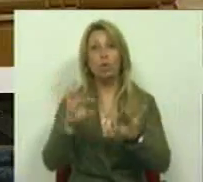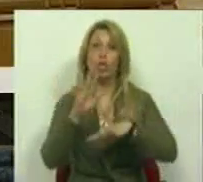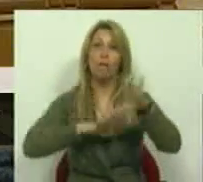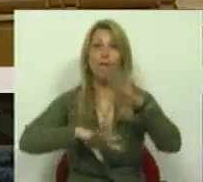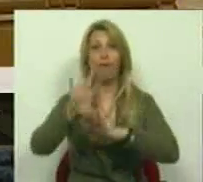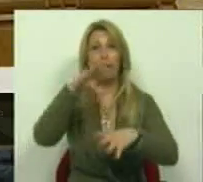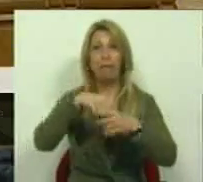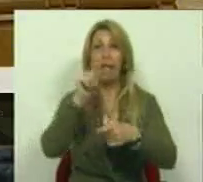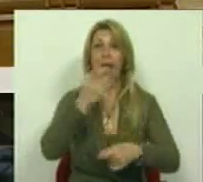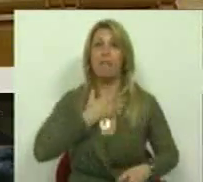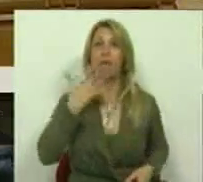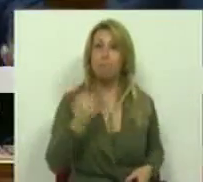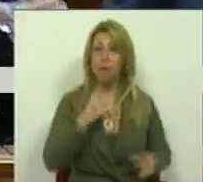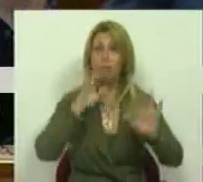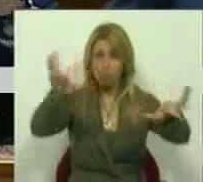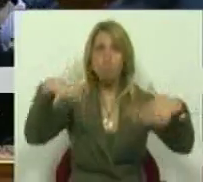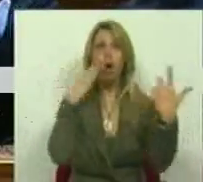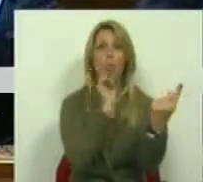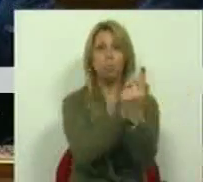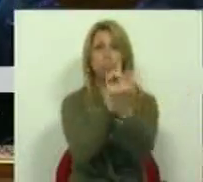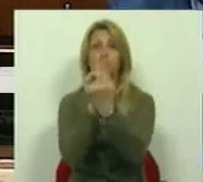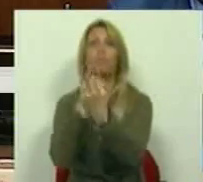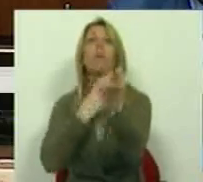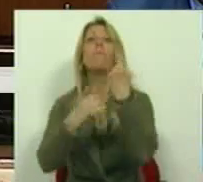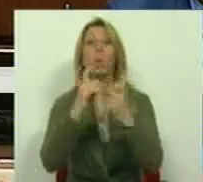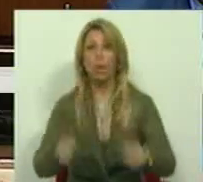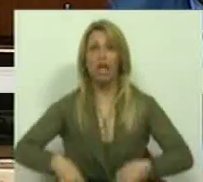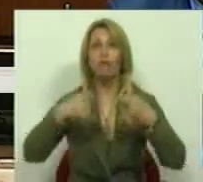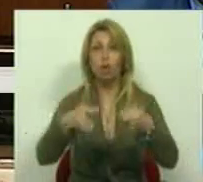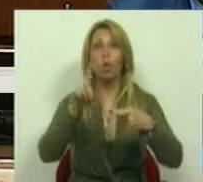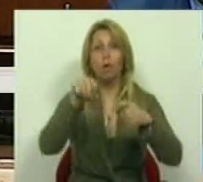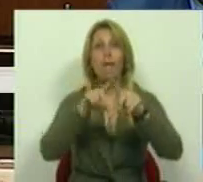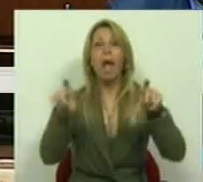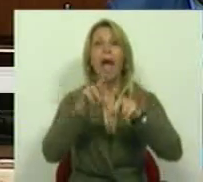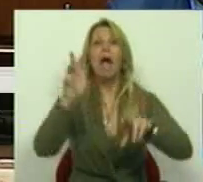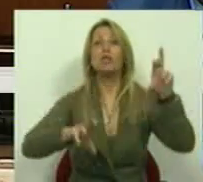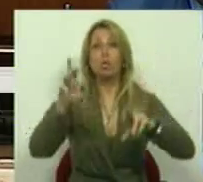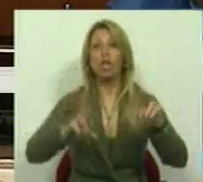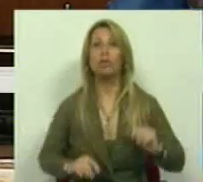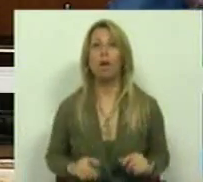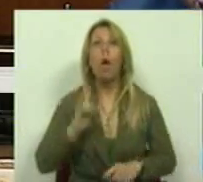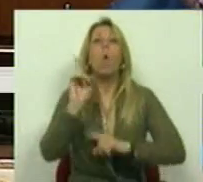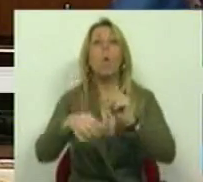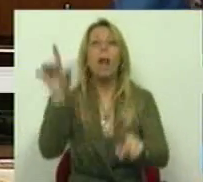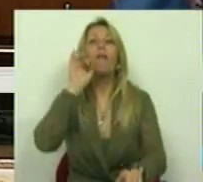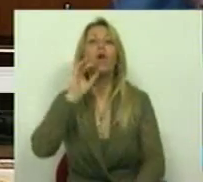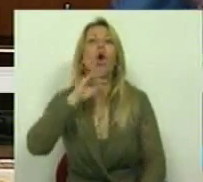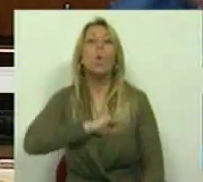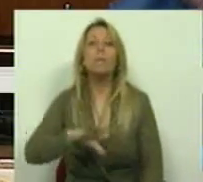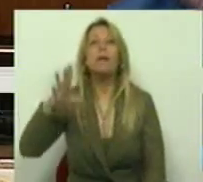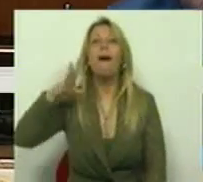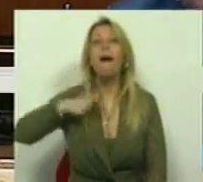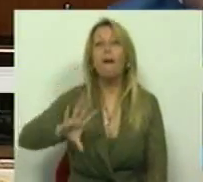a EDP. Pode perguntar a esses investidores e acionistas qual é o valor das remunerações que